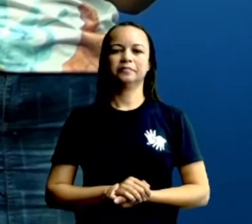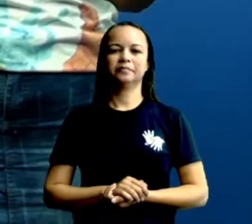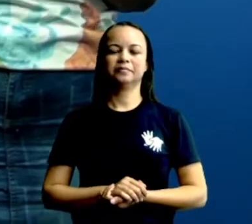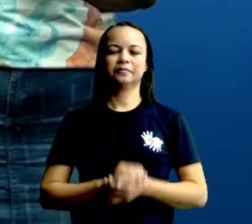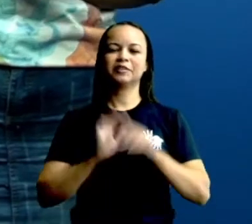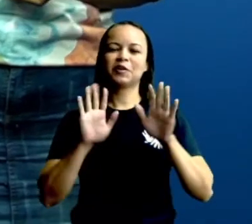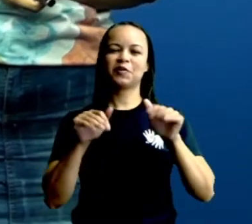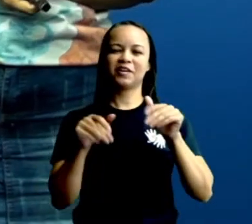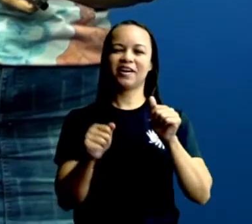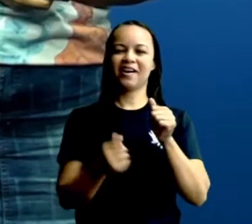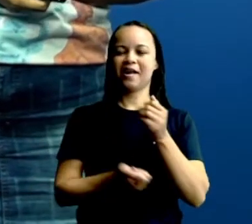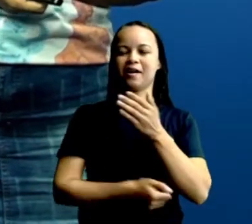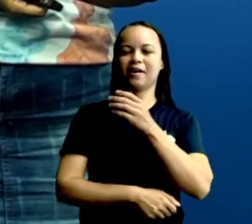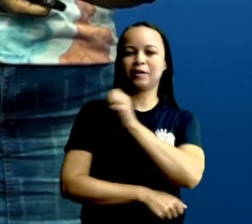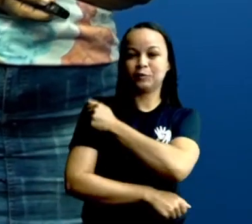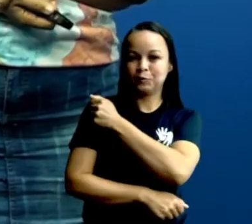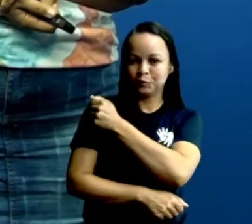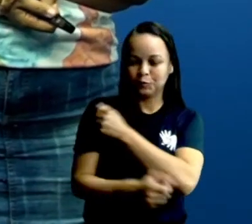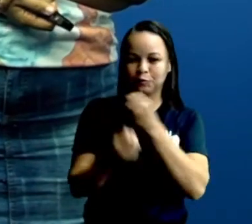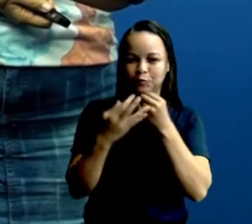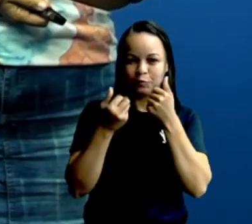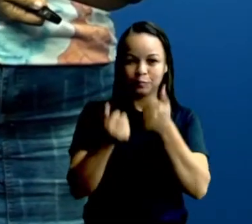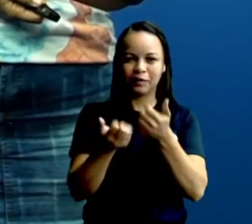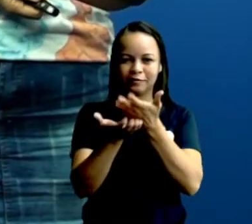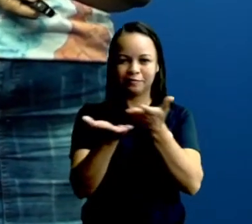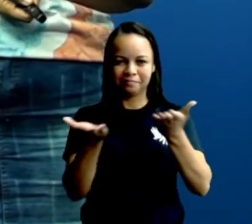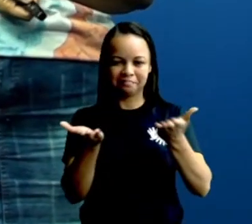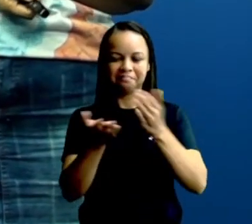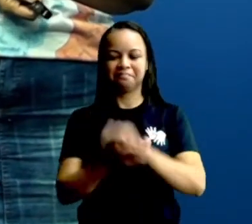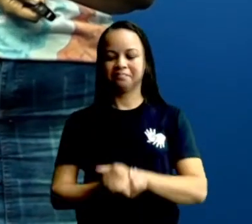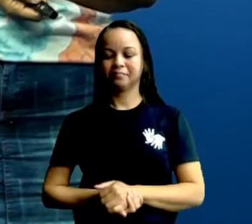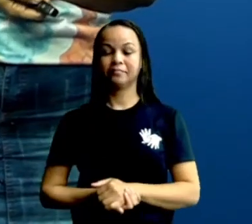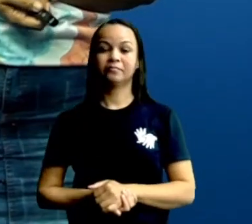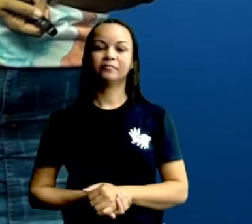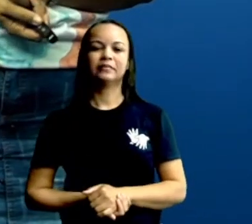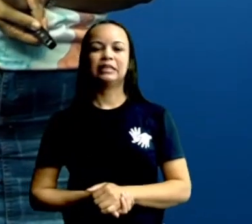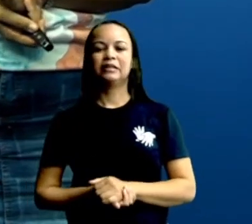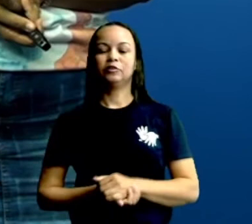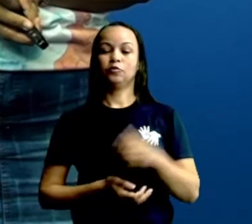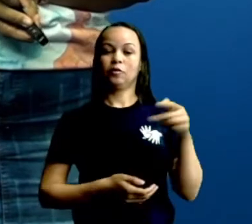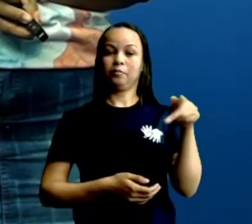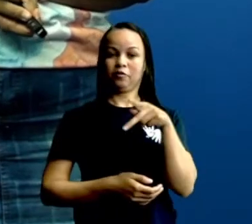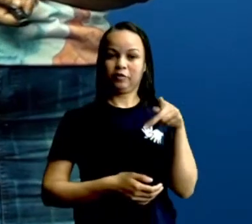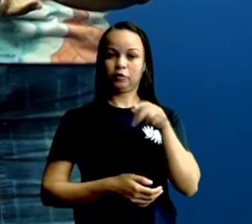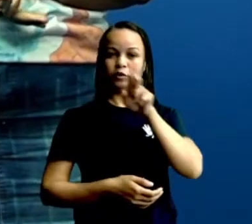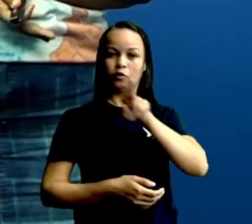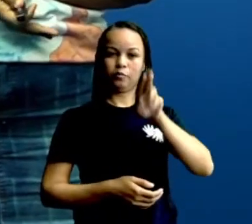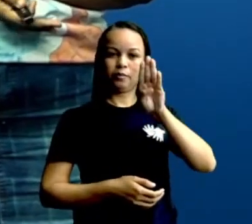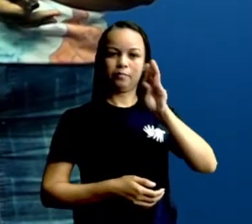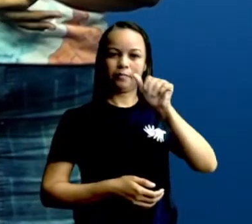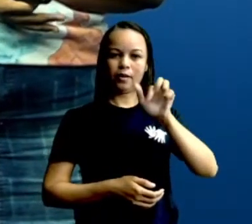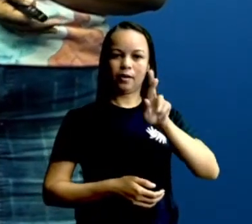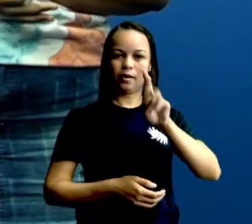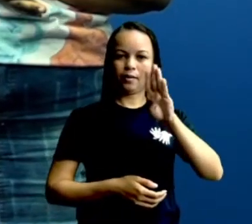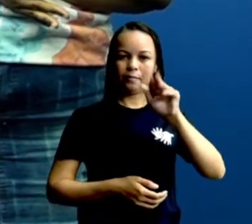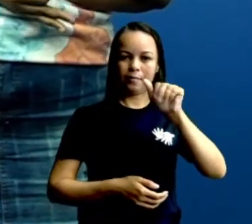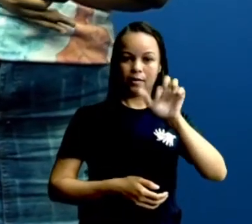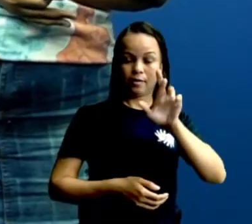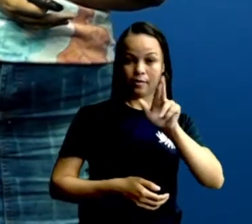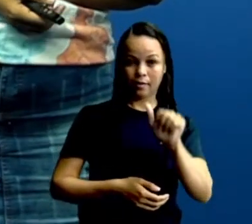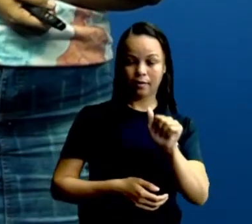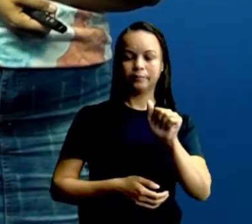Olá, meus amores, tudo bem com vocês? Eu sou a professora Bárbara Gabriele e hoje vamos